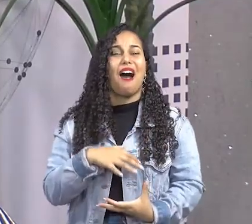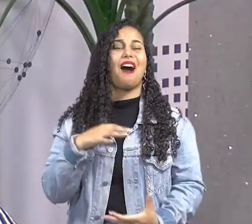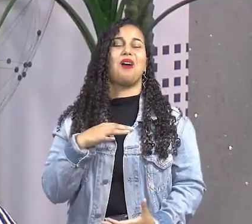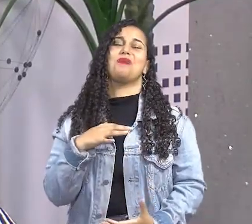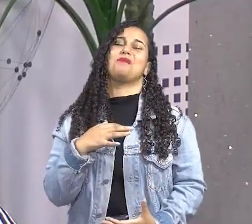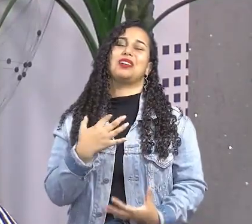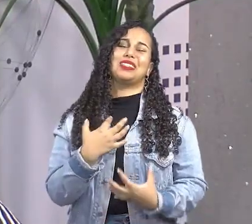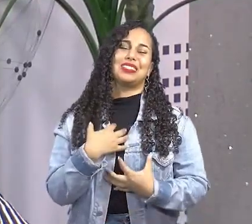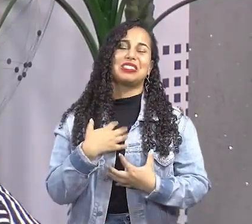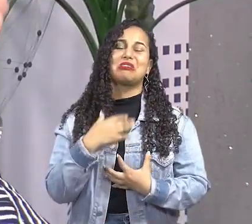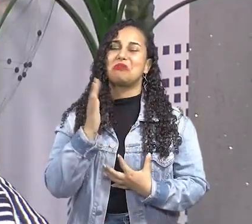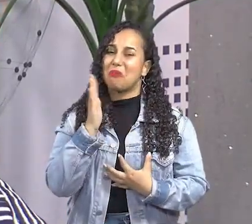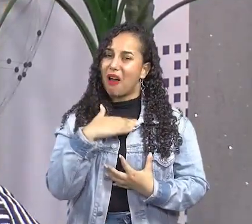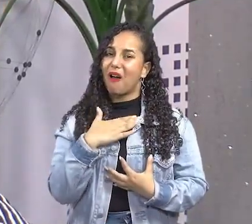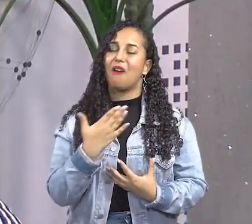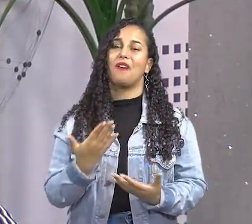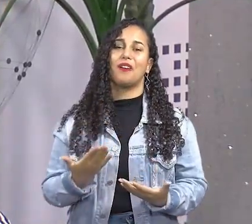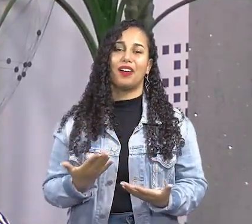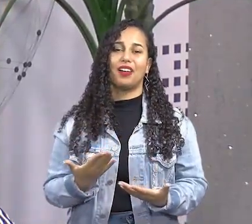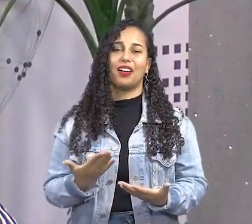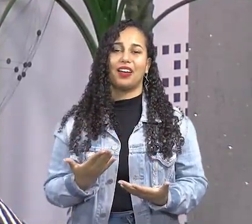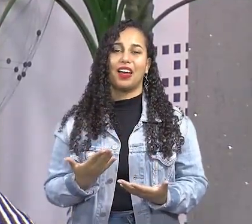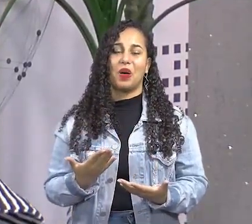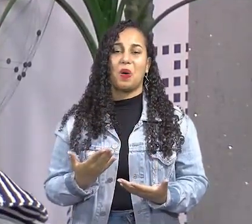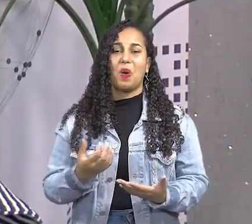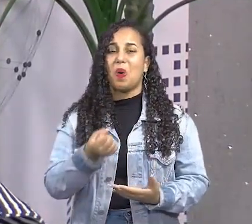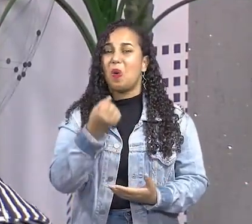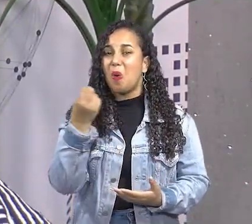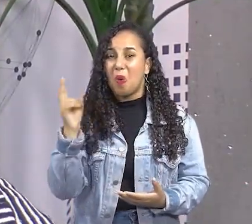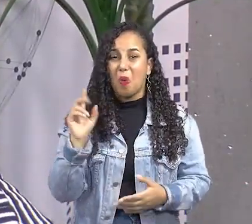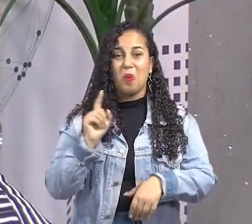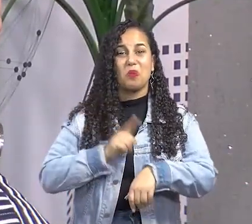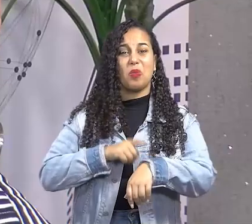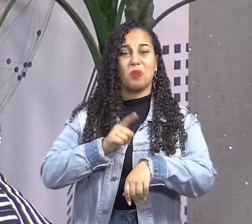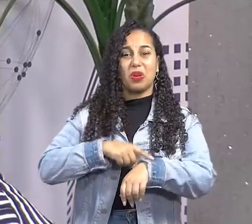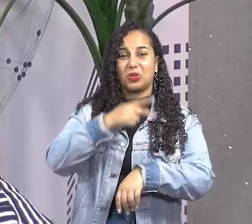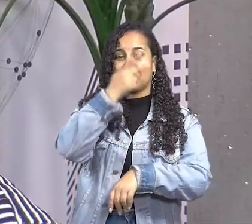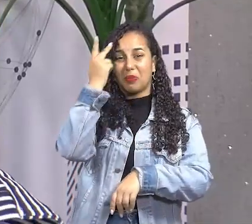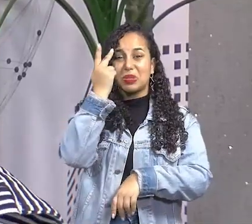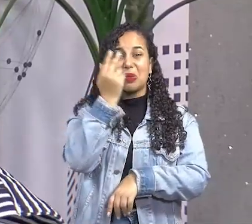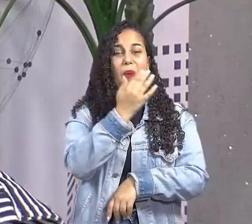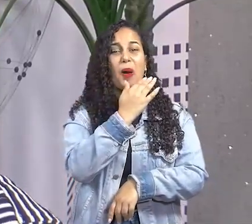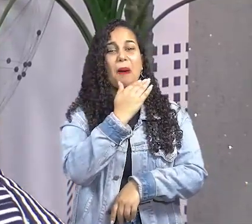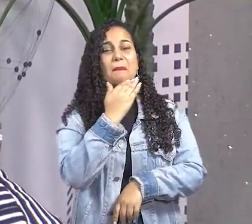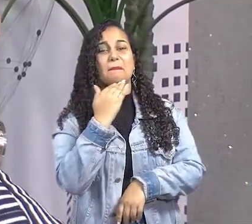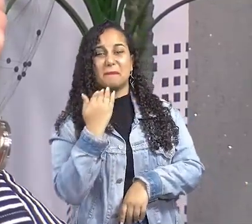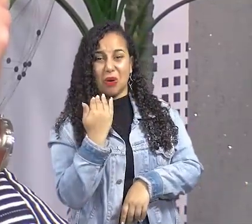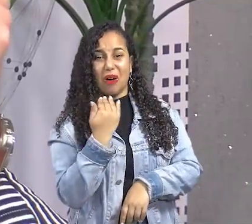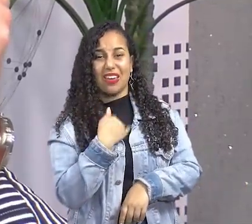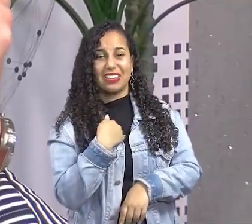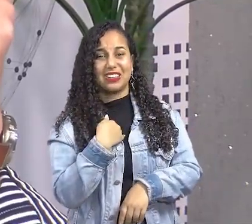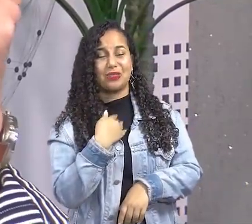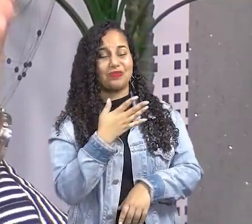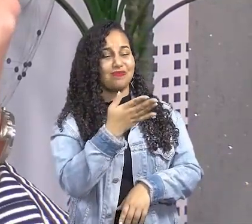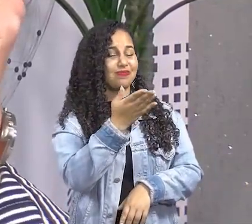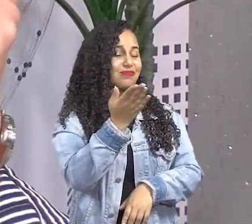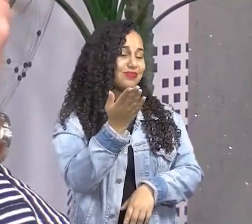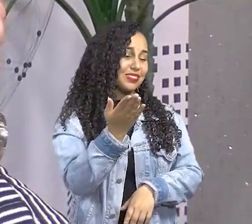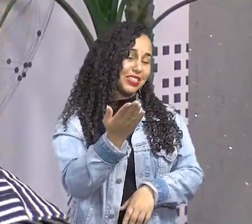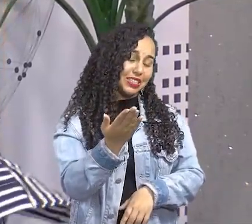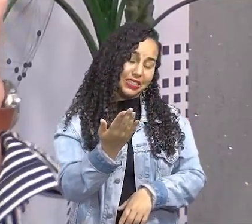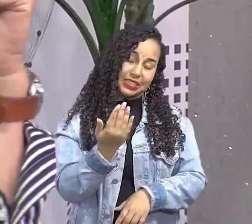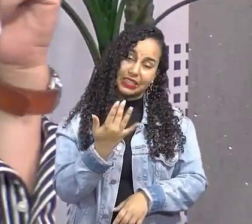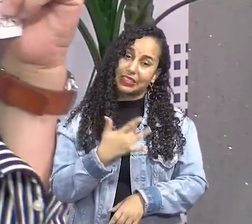aflição. Ai, que dor quando eu tenho que realizar um sepultamento de uma pessoa que estava afastada